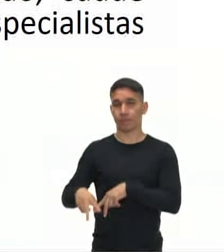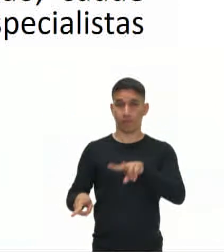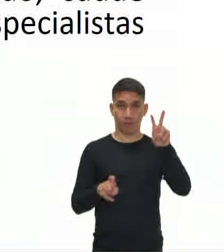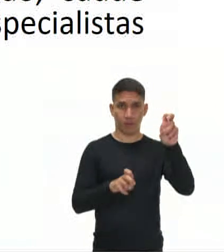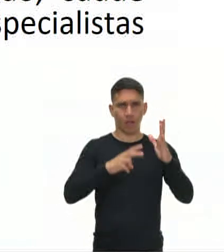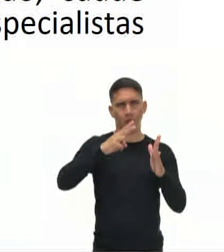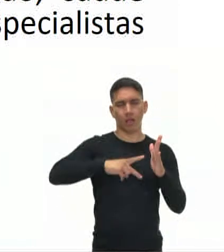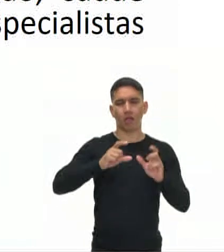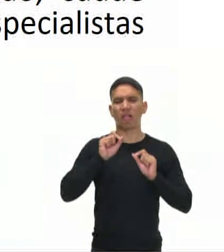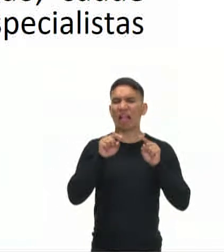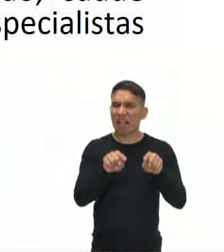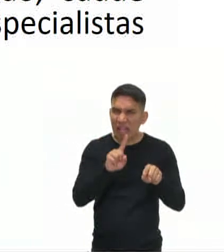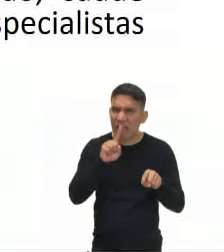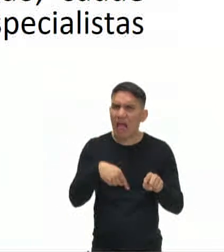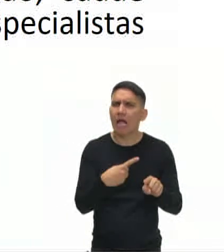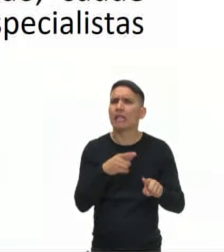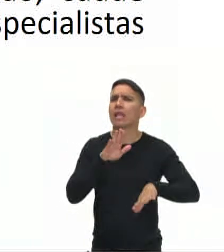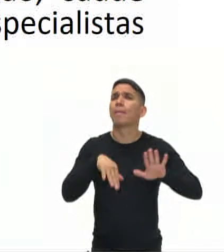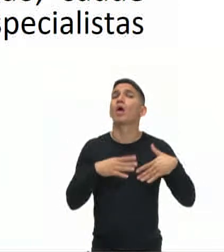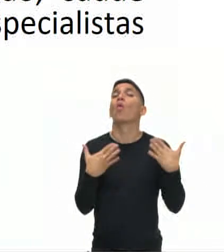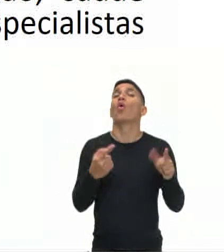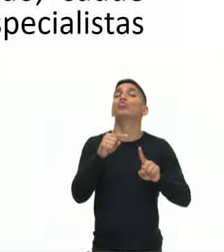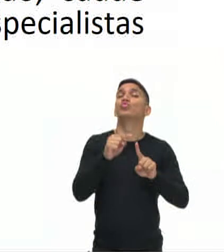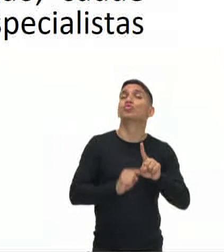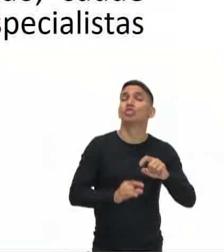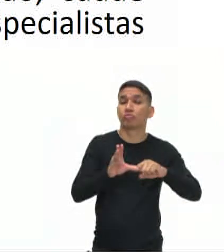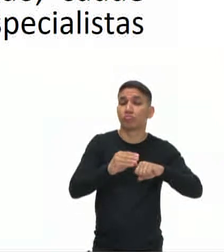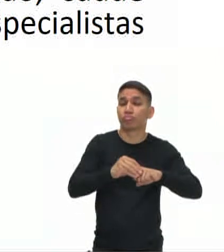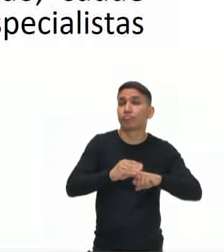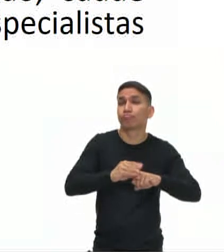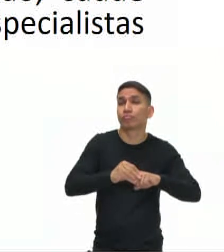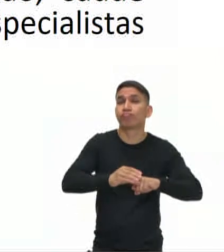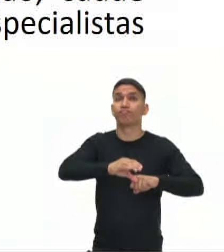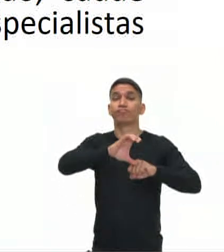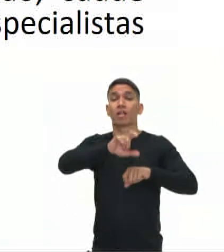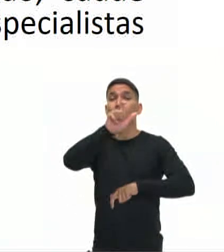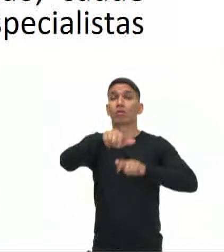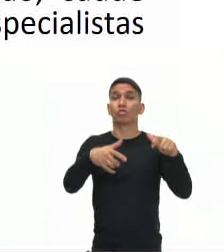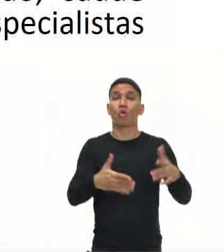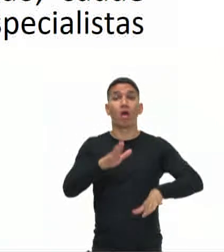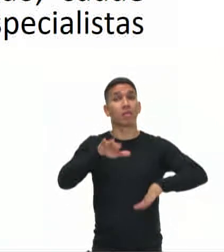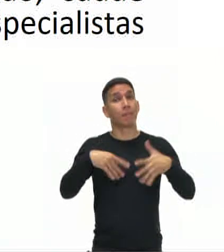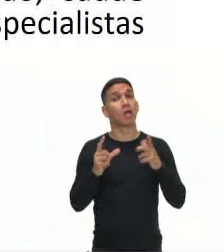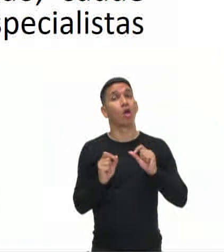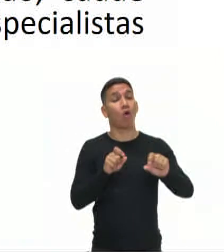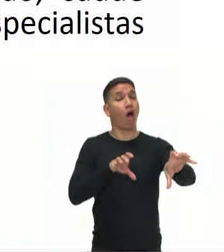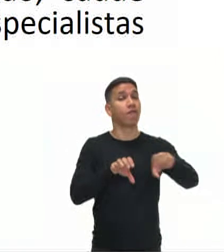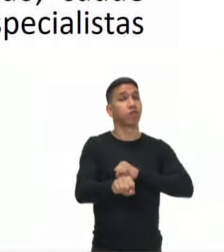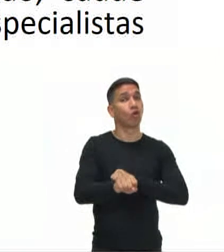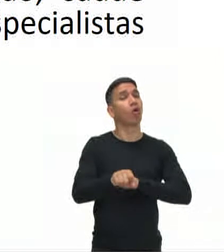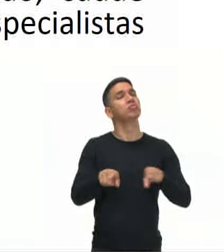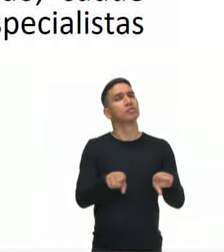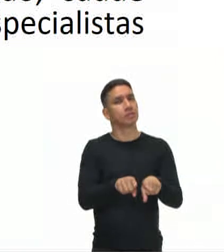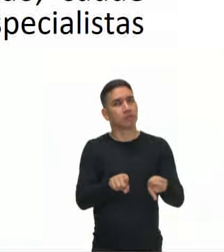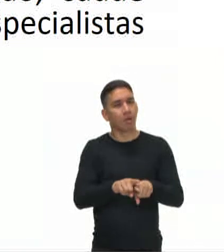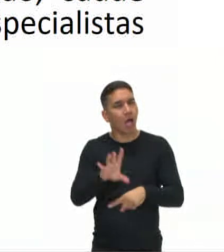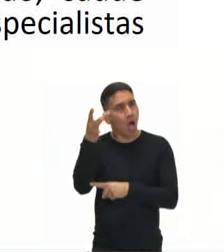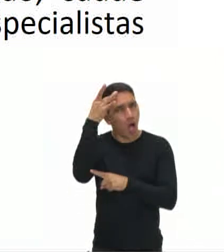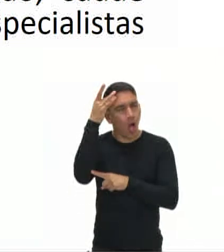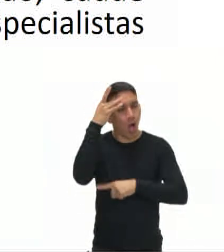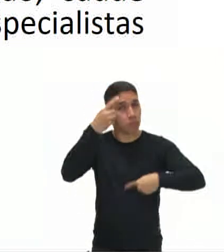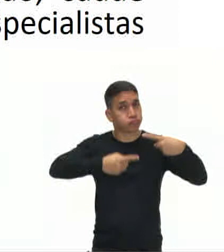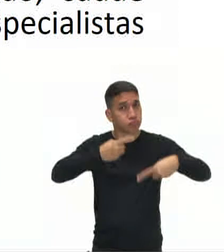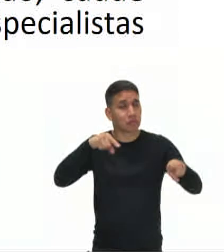de empoderamento do indivíduo, que varia de acordo com o grau de instrução, a consciência política